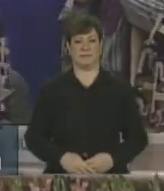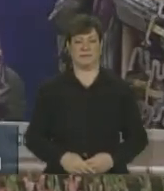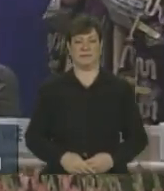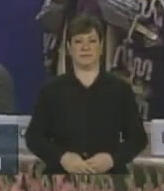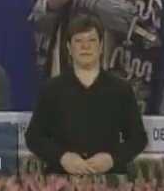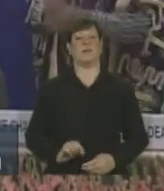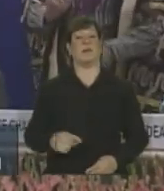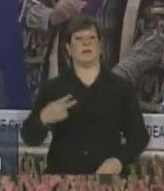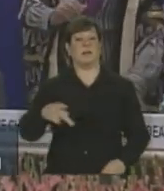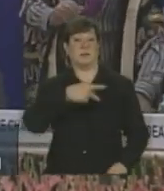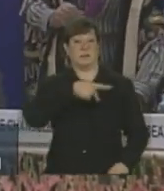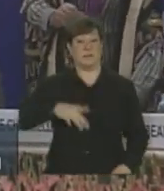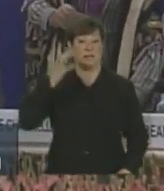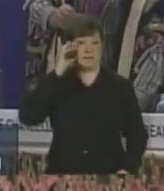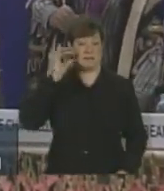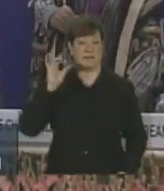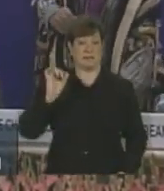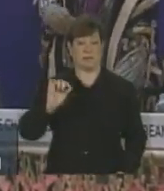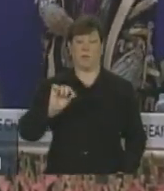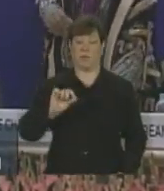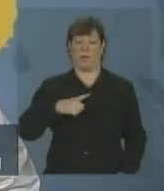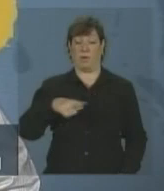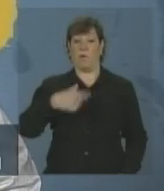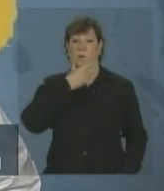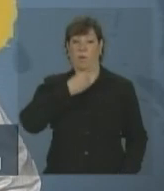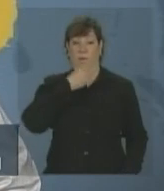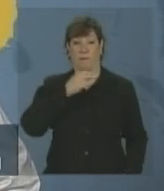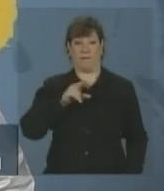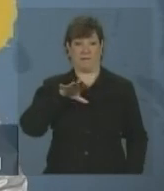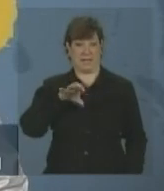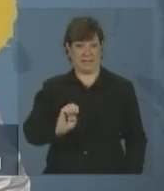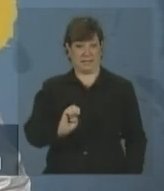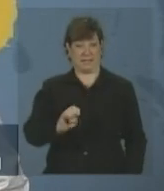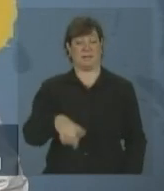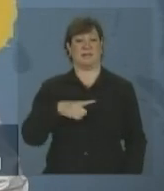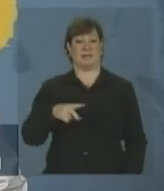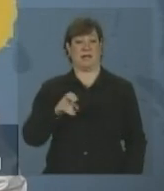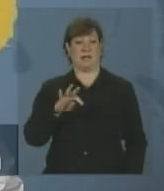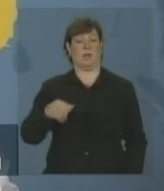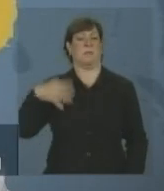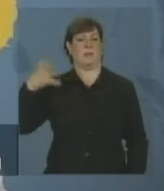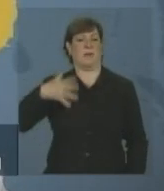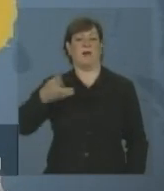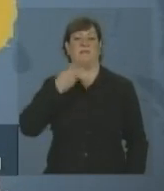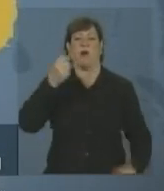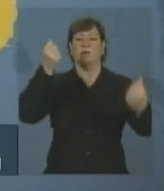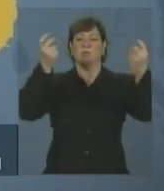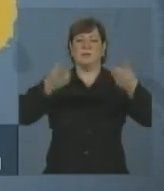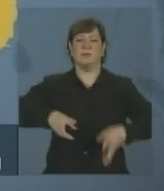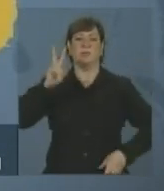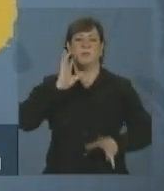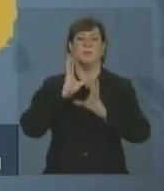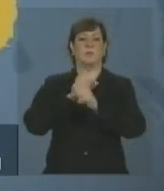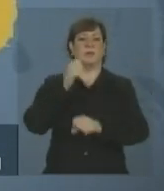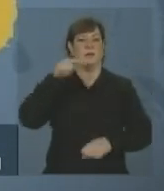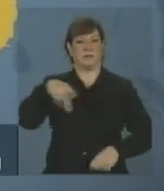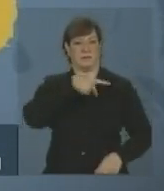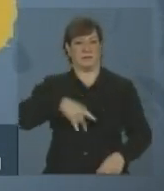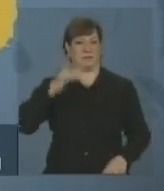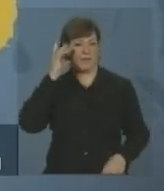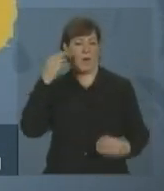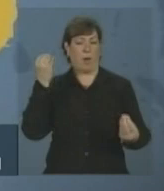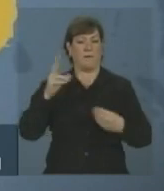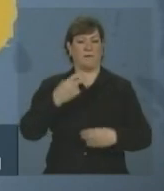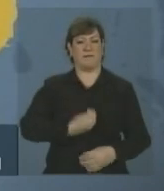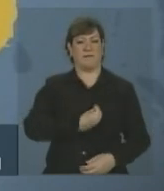Em seu discurso, o vice-reitor fez uma retrospectiva da trajetória da presidenta Dilma Rousseff, com destaque para o fato